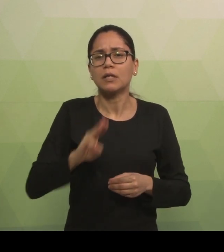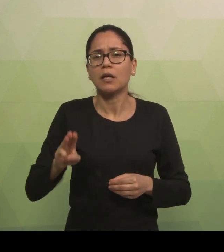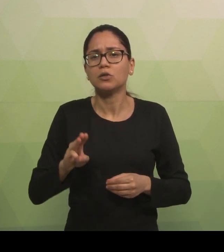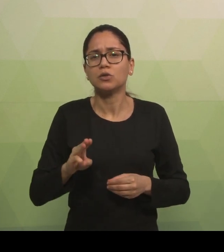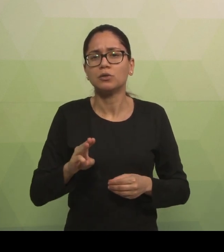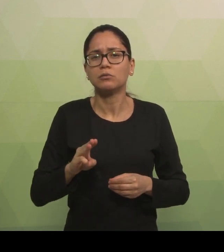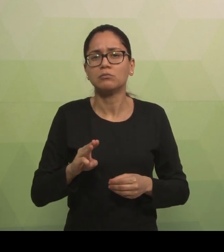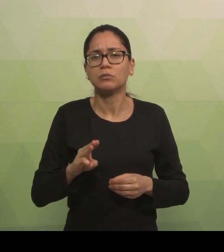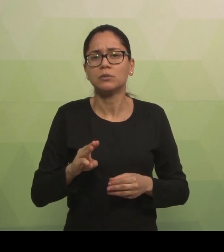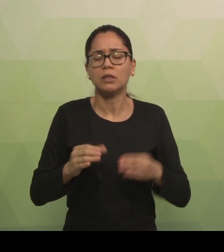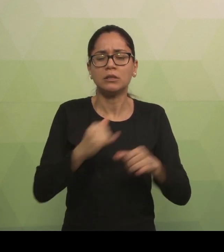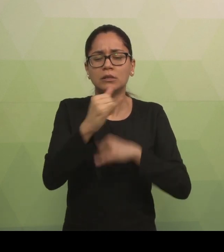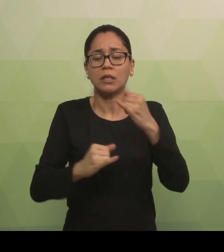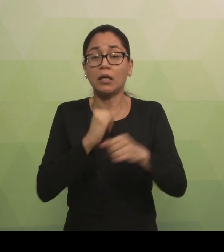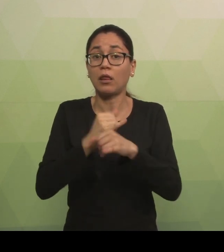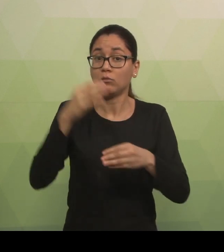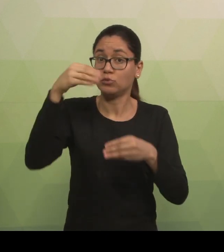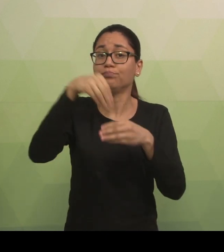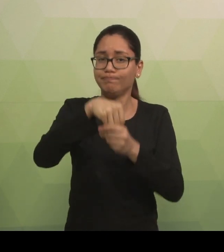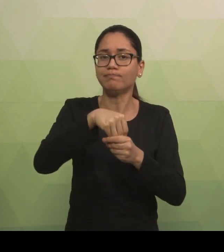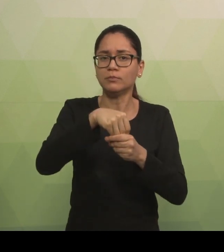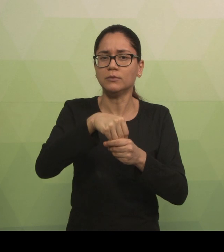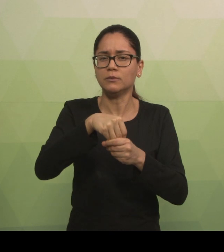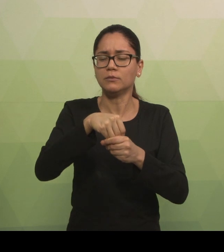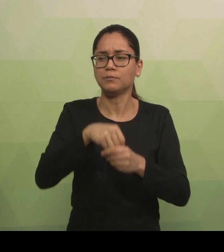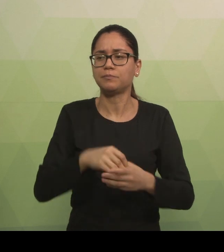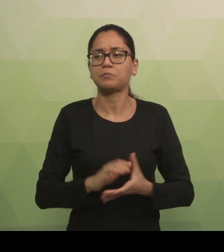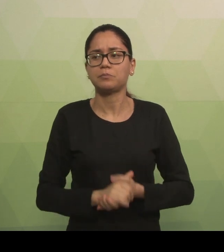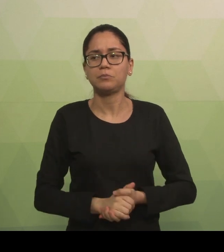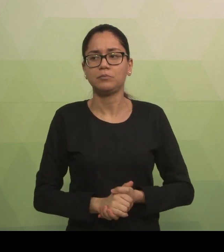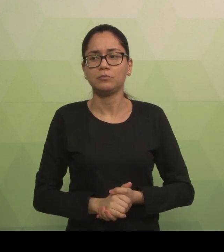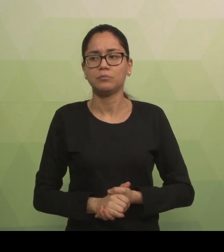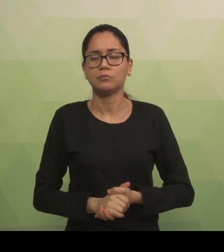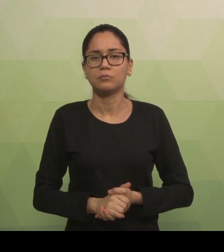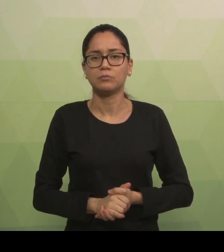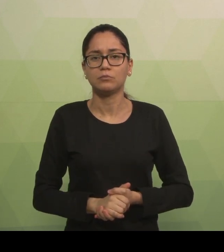hospedagens virtuais das páginas eletrônicas.